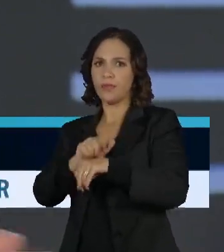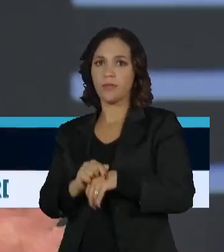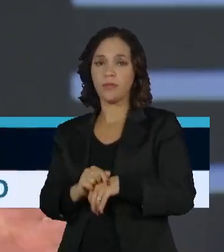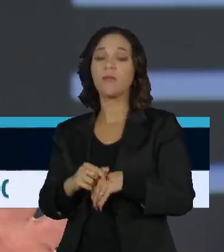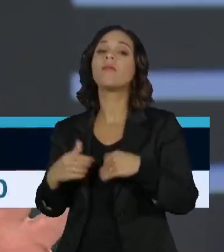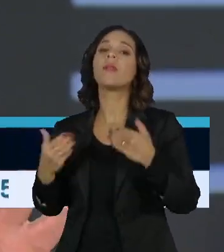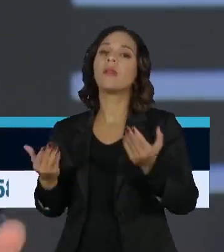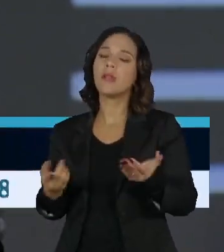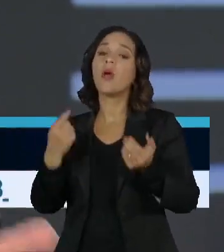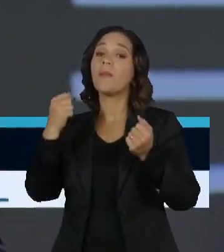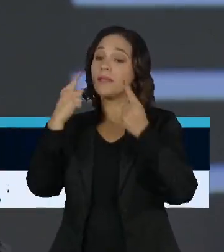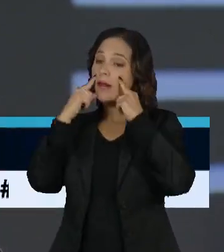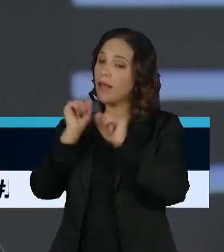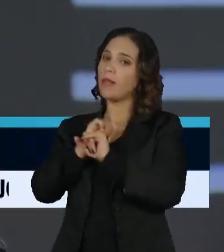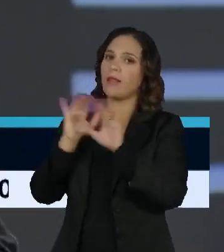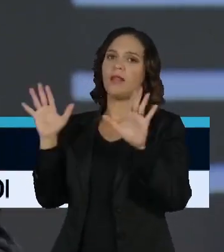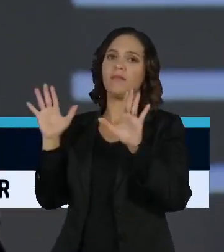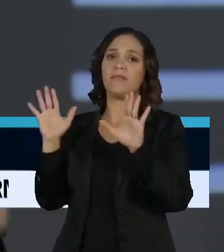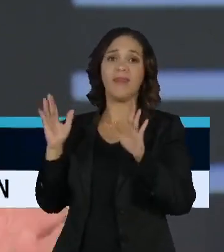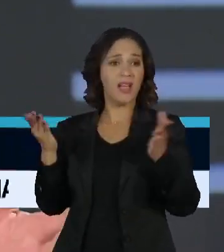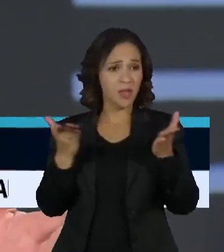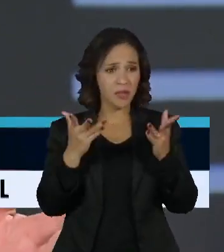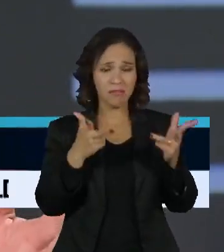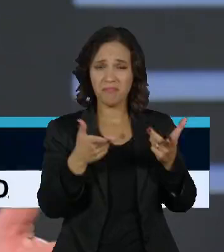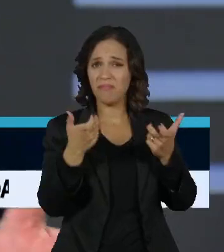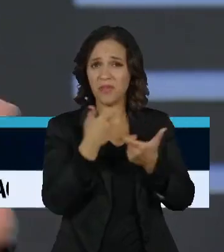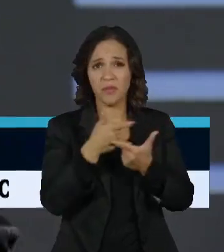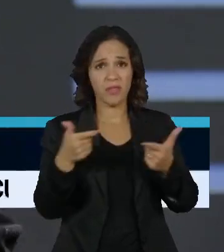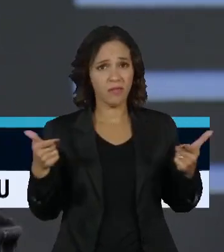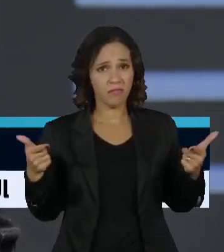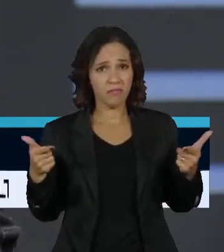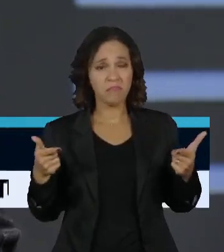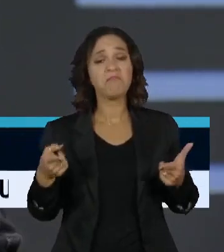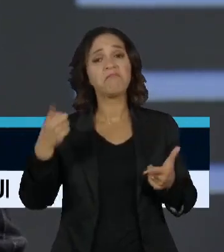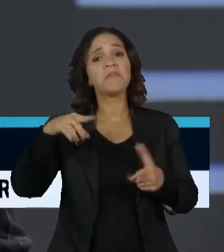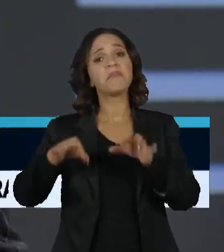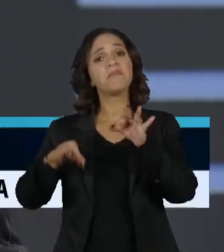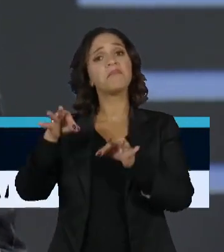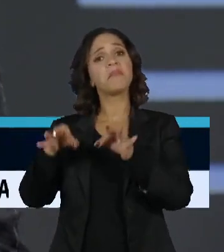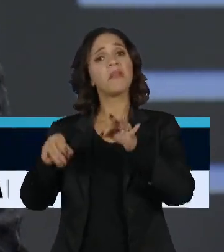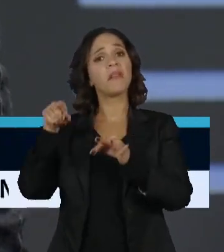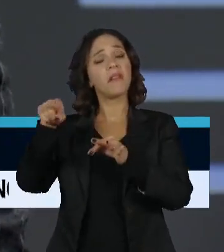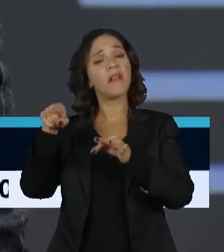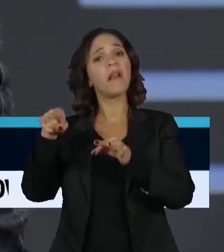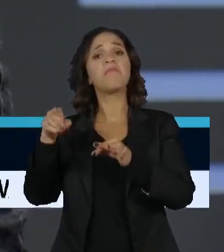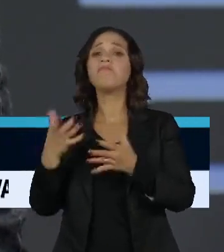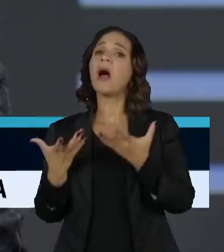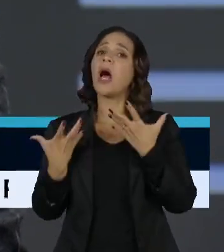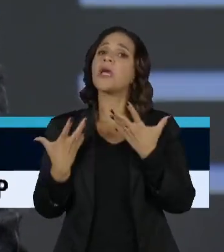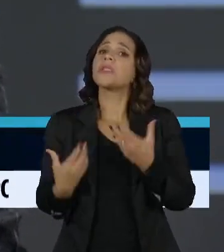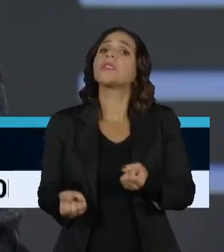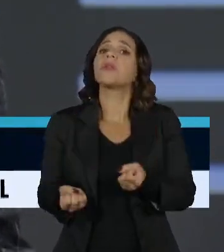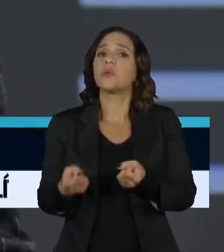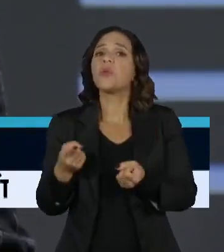com total transparência. Fugimos. O Judiciário aceitou, pelo menos, parte desse tipo de